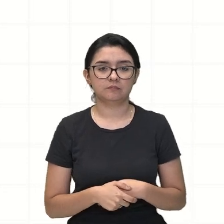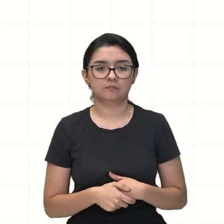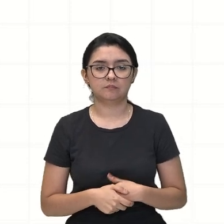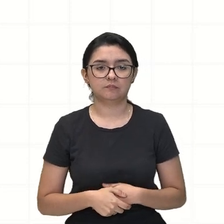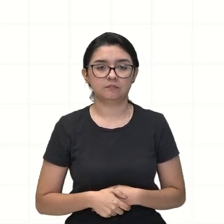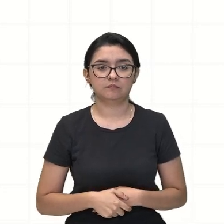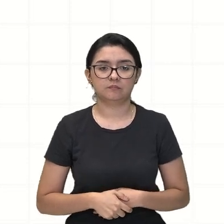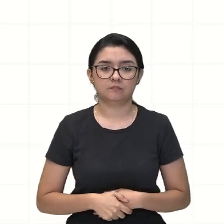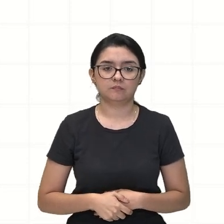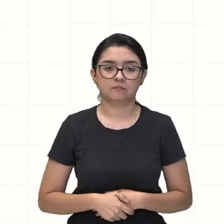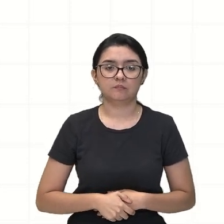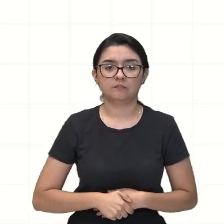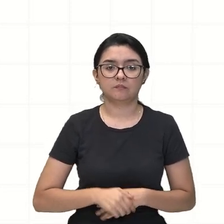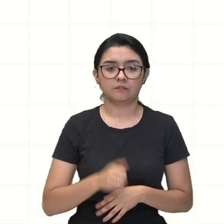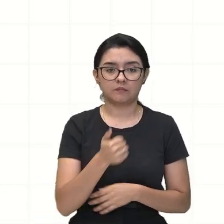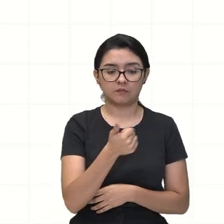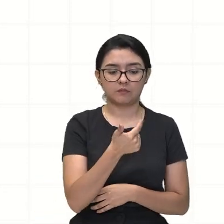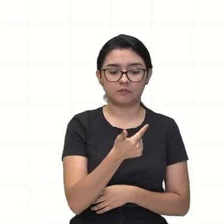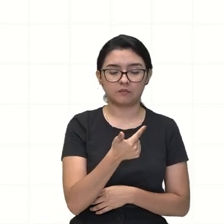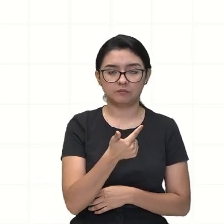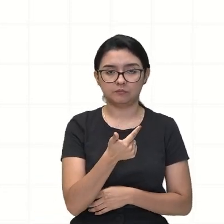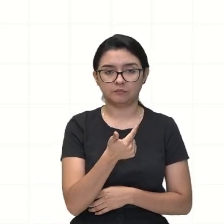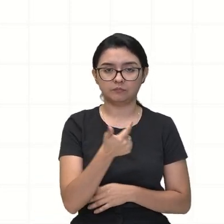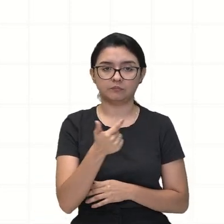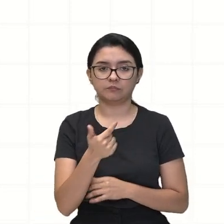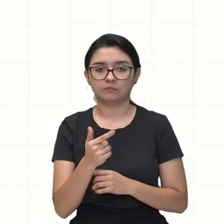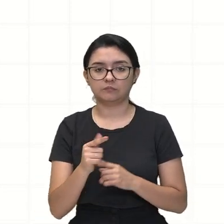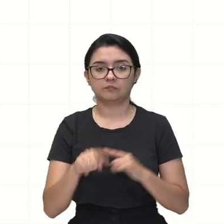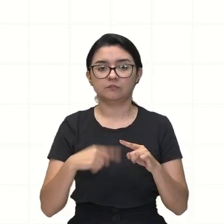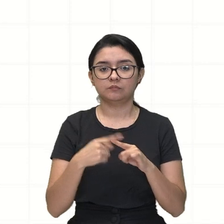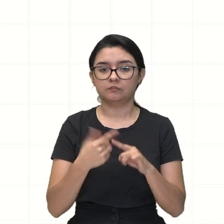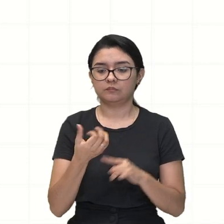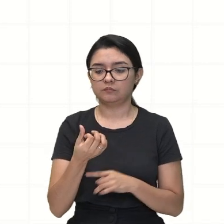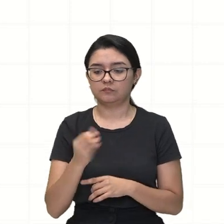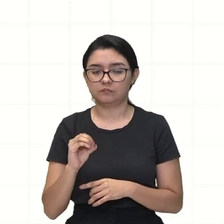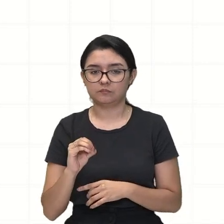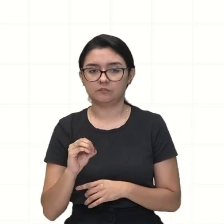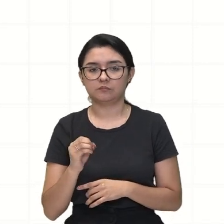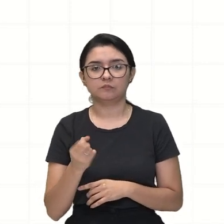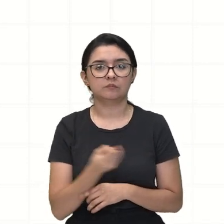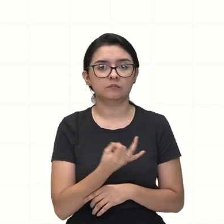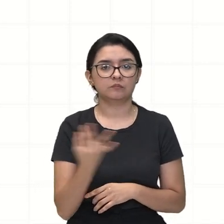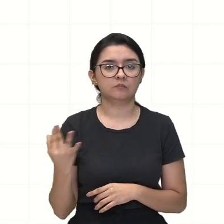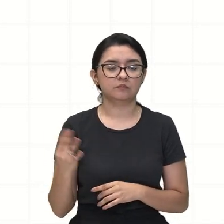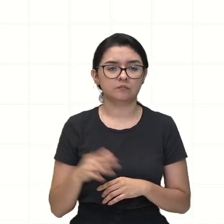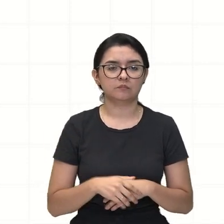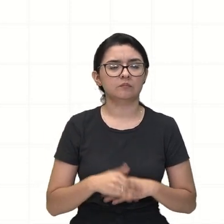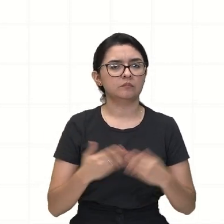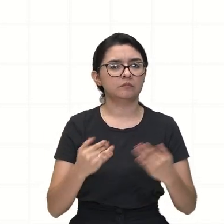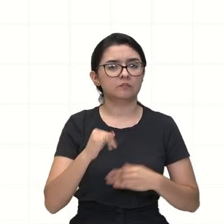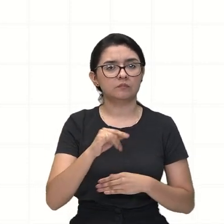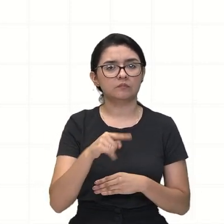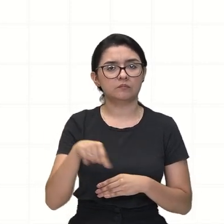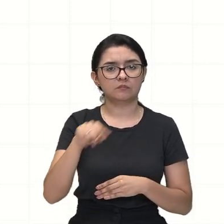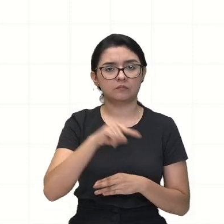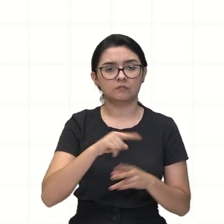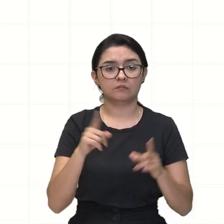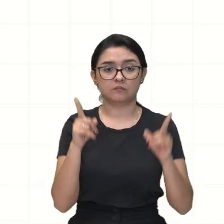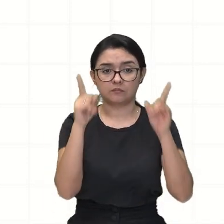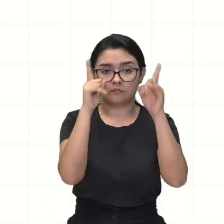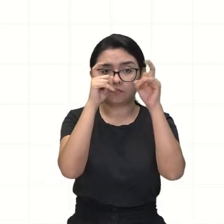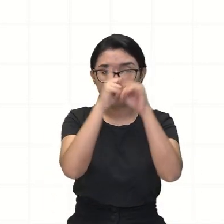Do 12 para o 60, foi multiplicado por quanto? Pessoal, se você tem dificuldade, é só dividir, ó.